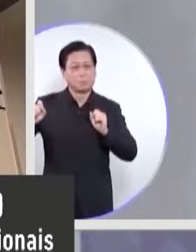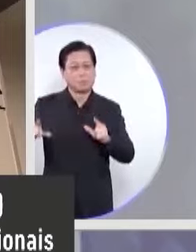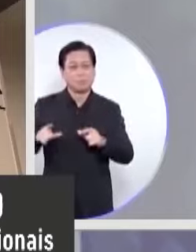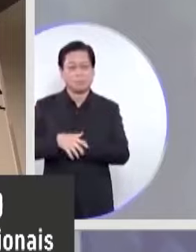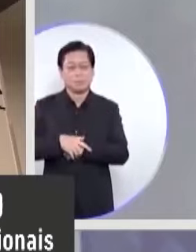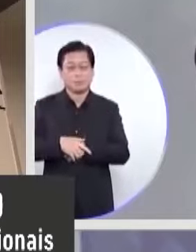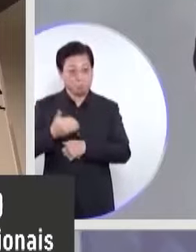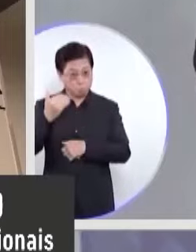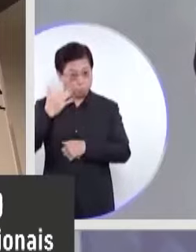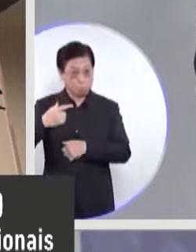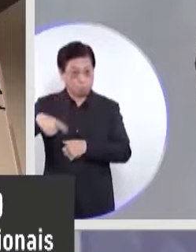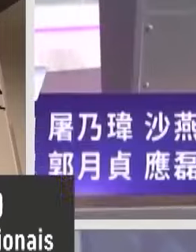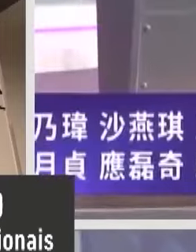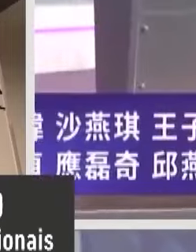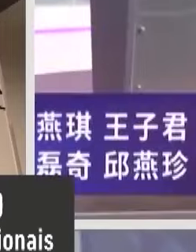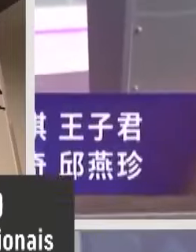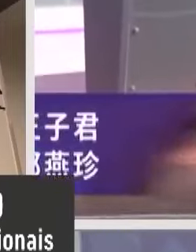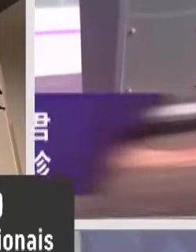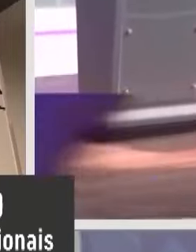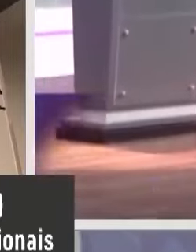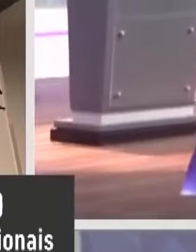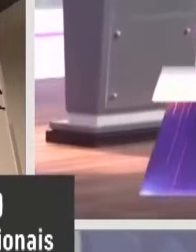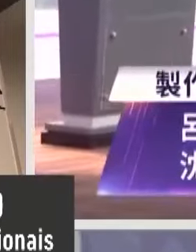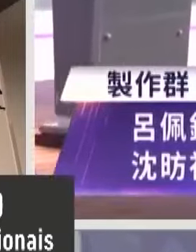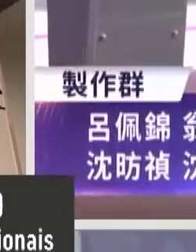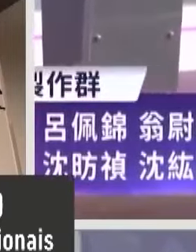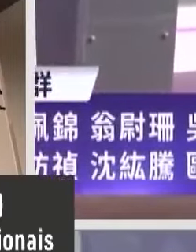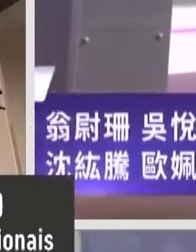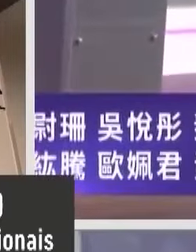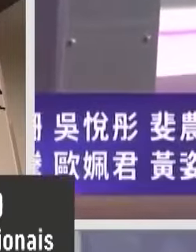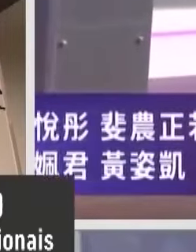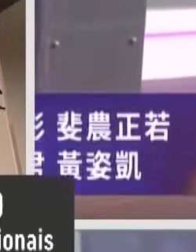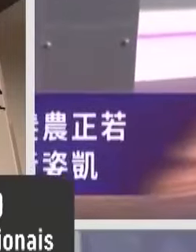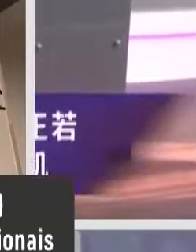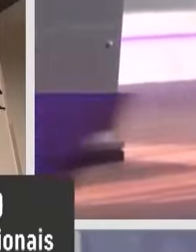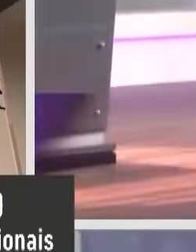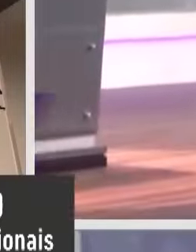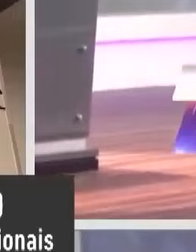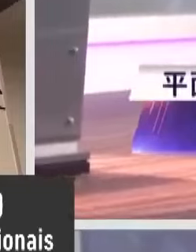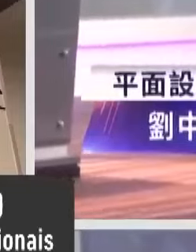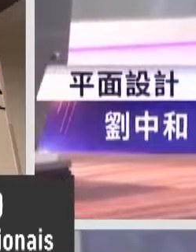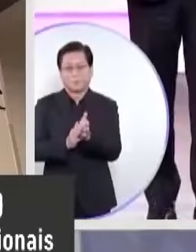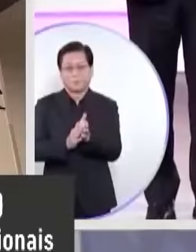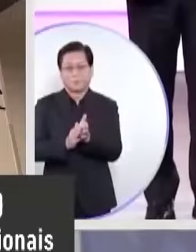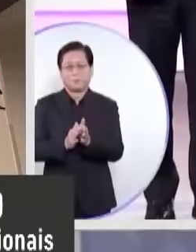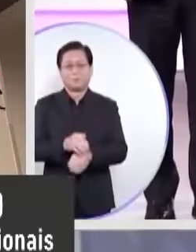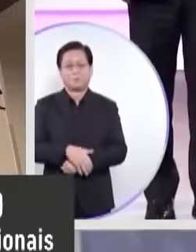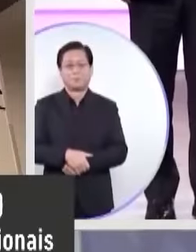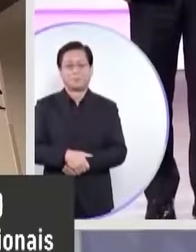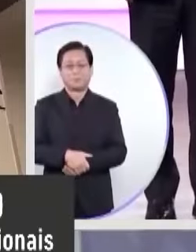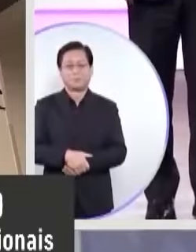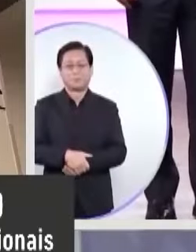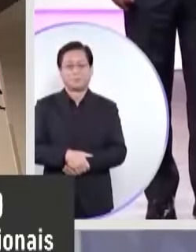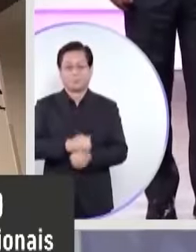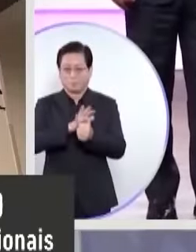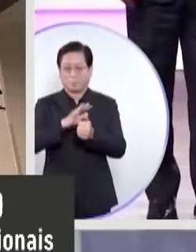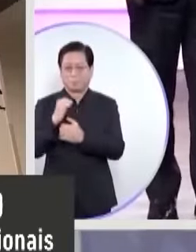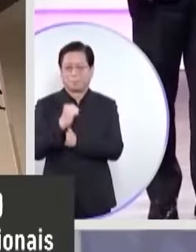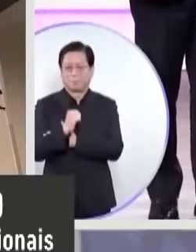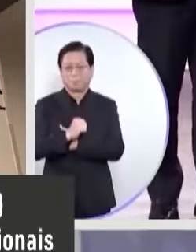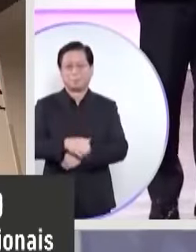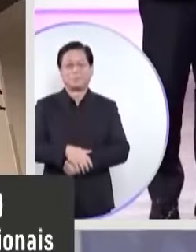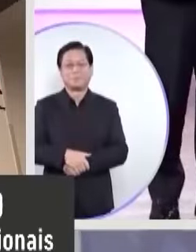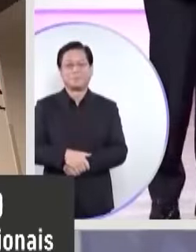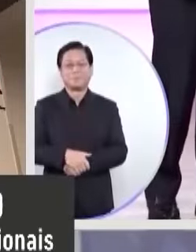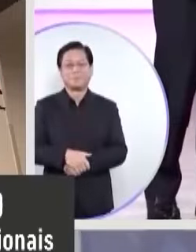especialmente até o final de 2022 começo de 2023 até então Eh os dois países começaram tentaram iniciar aí